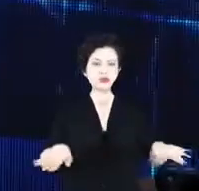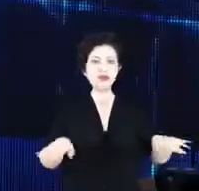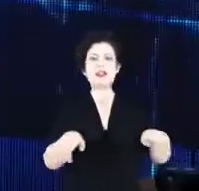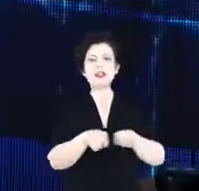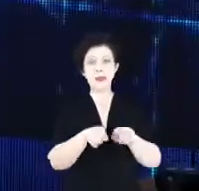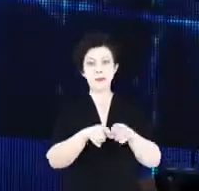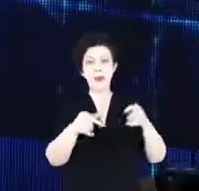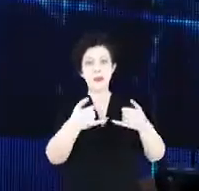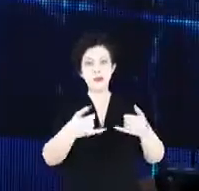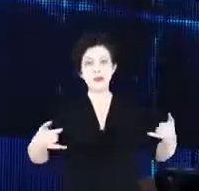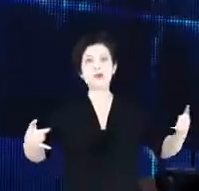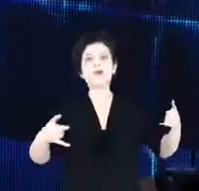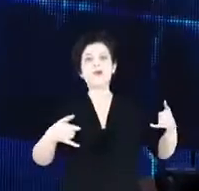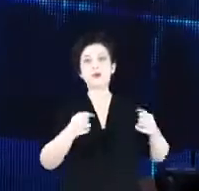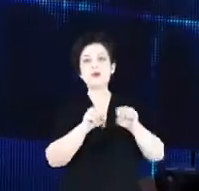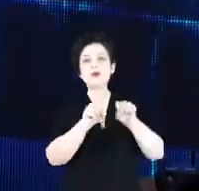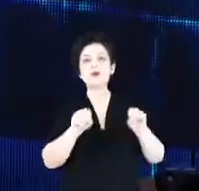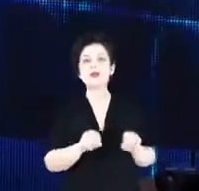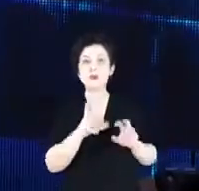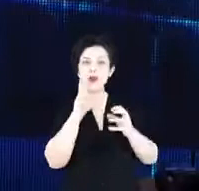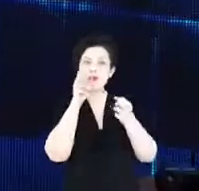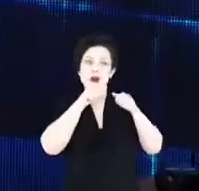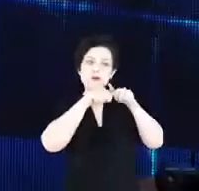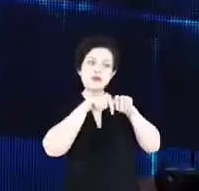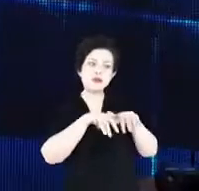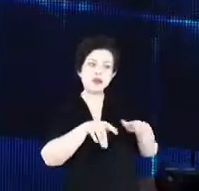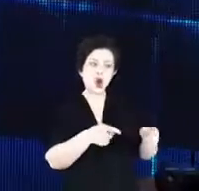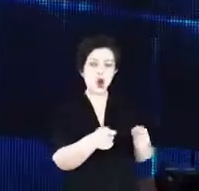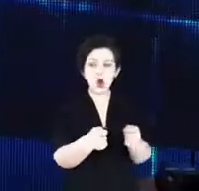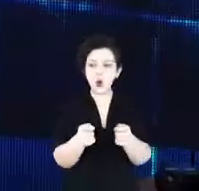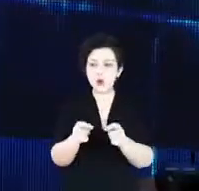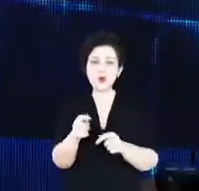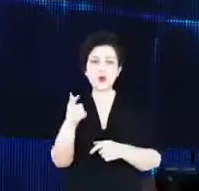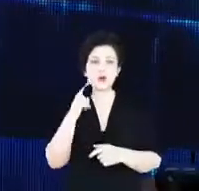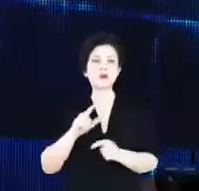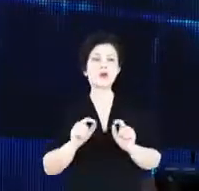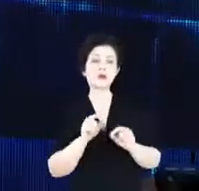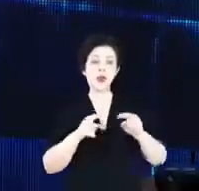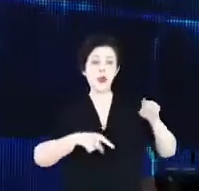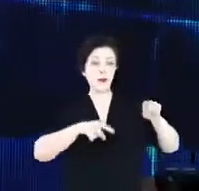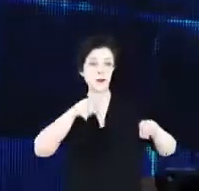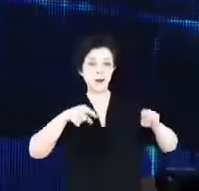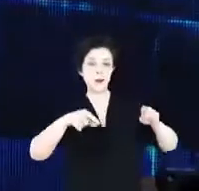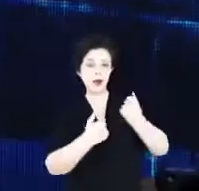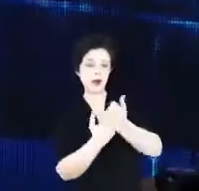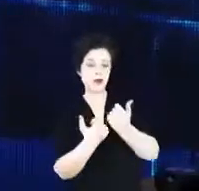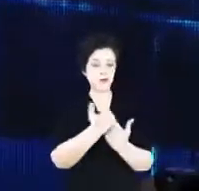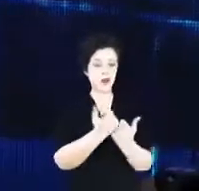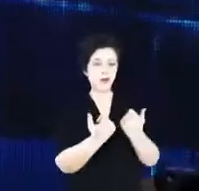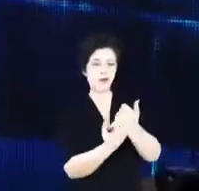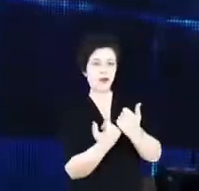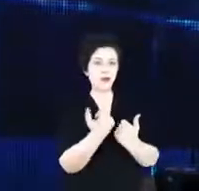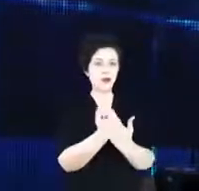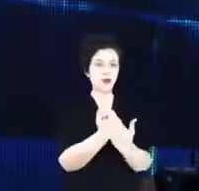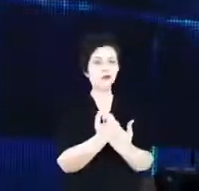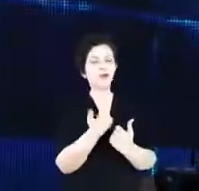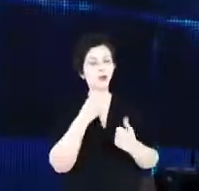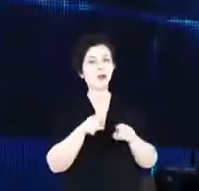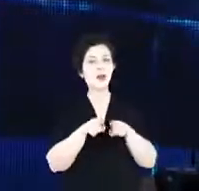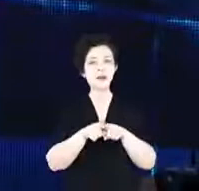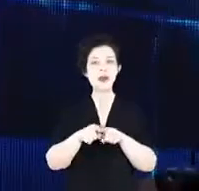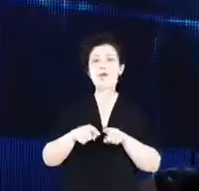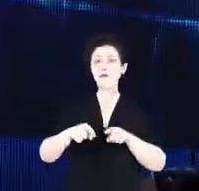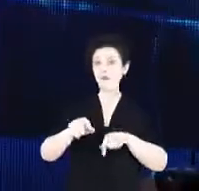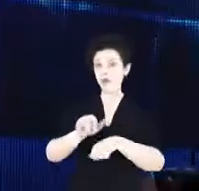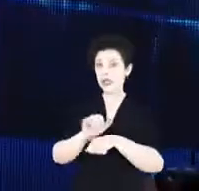ter um sistema de transmissão mais robusto para controlar a intermitência, ter também ferramentas de controle de